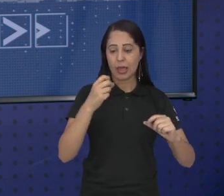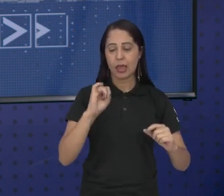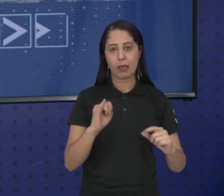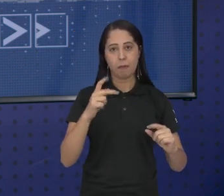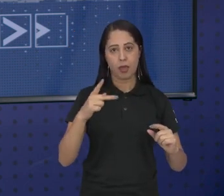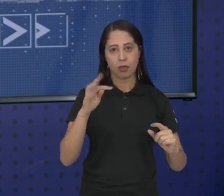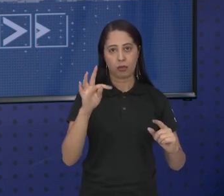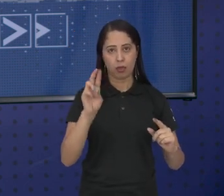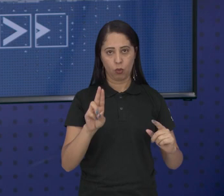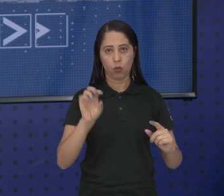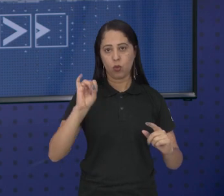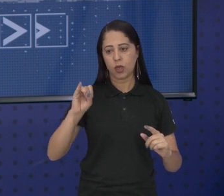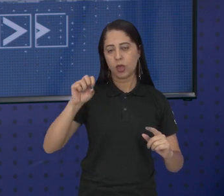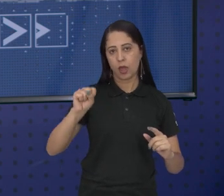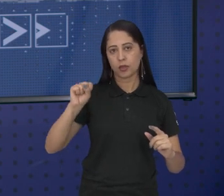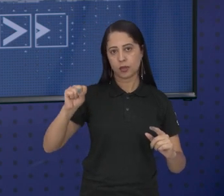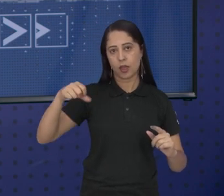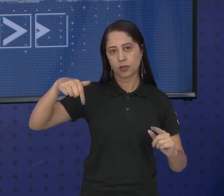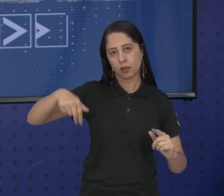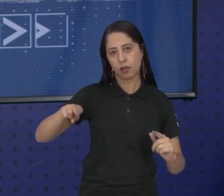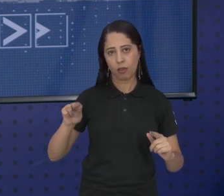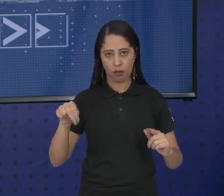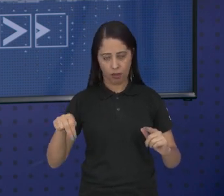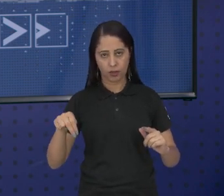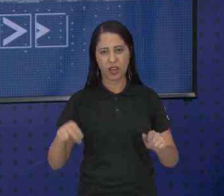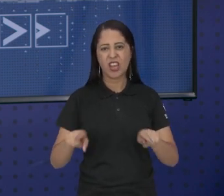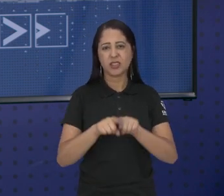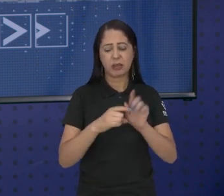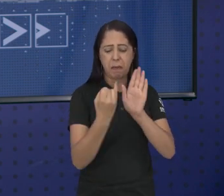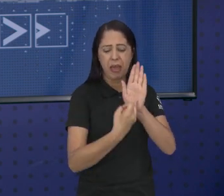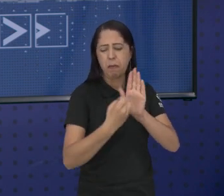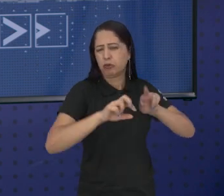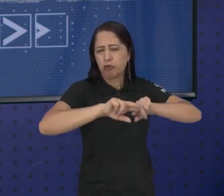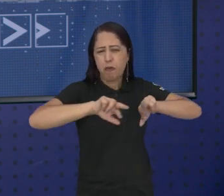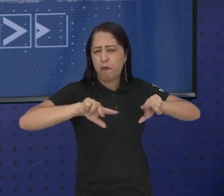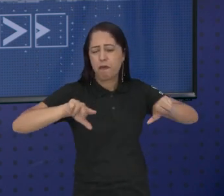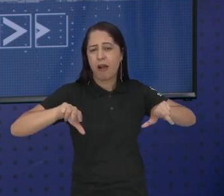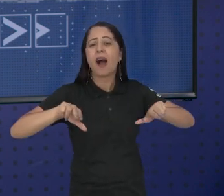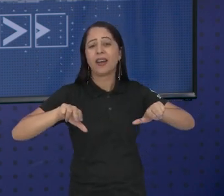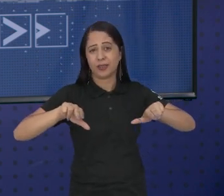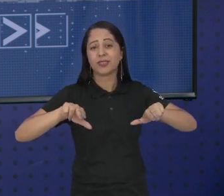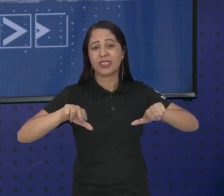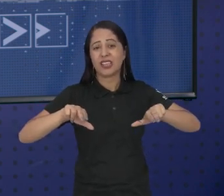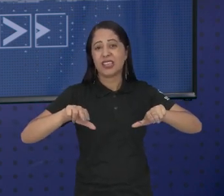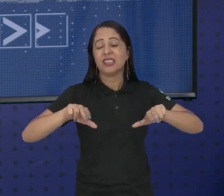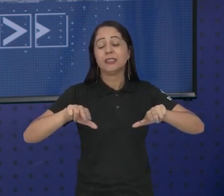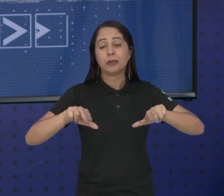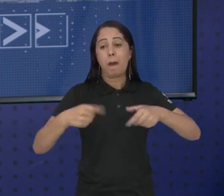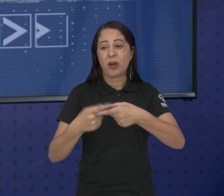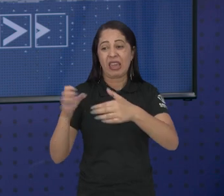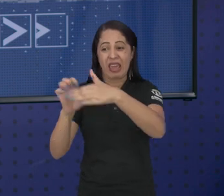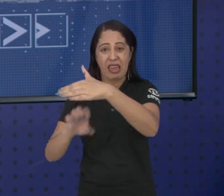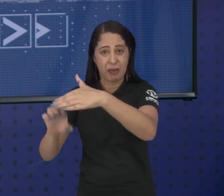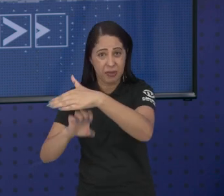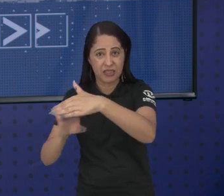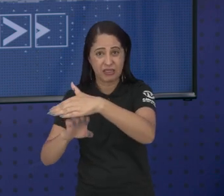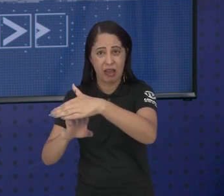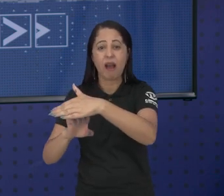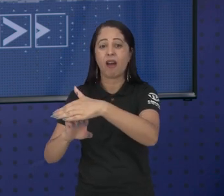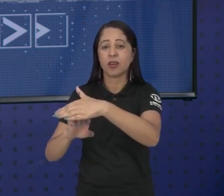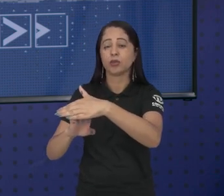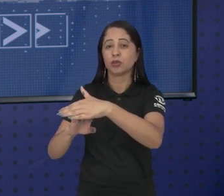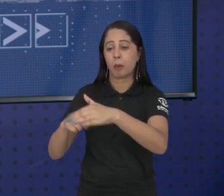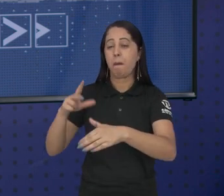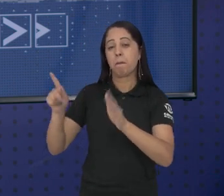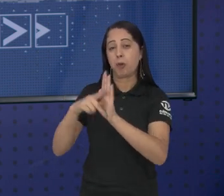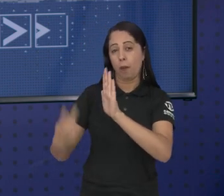ao IPTU e ssqn entre outros tributos e taxas municipais para diminuir os prejuízos sofridos